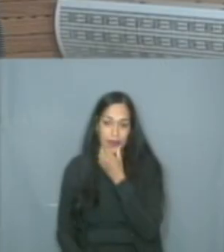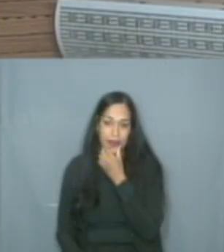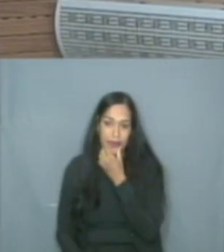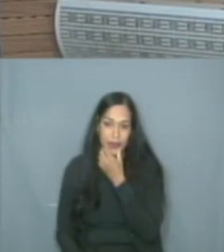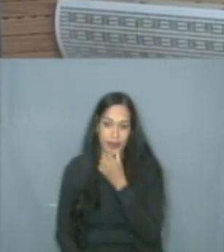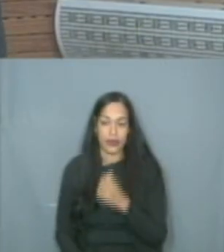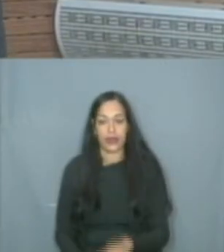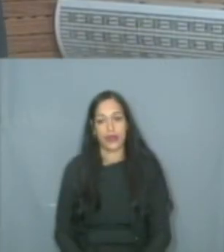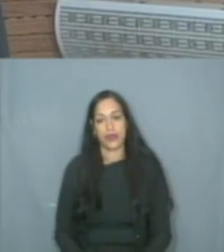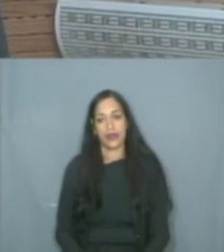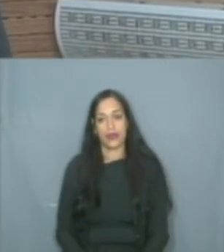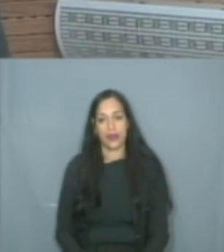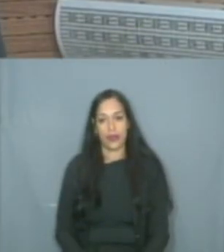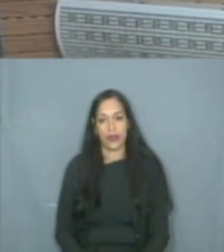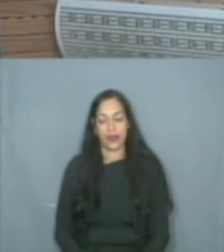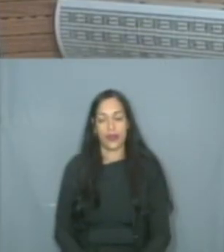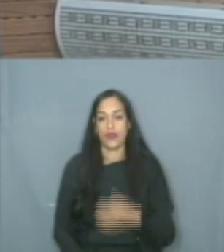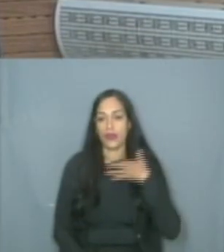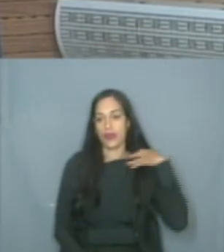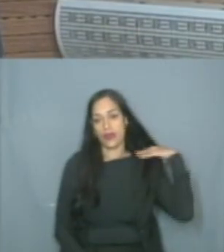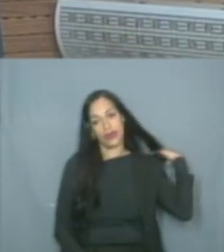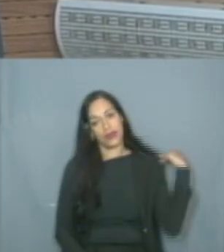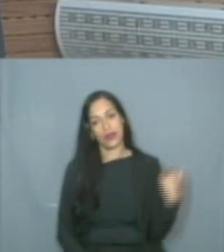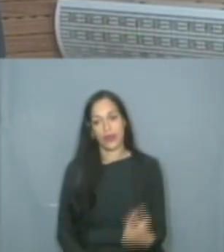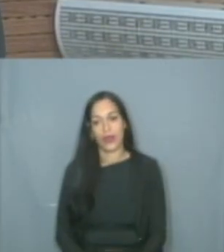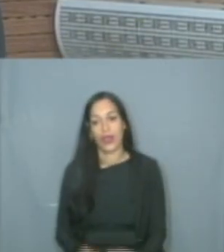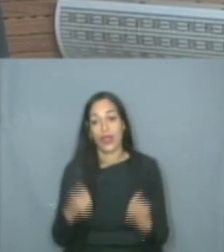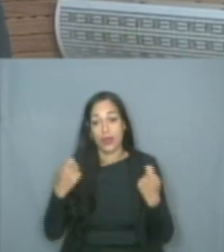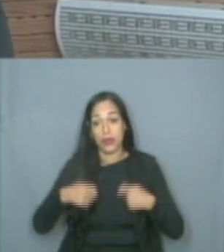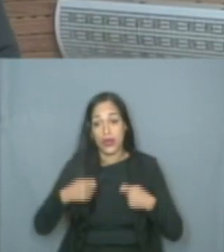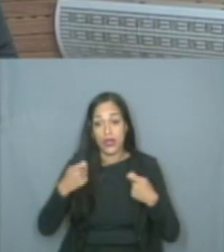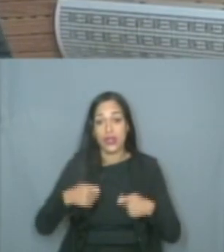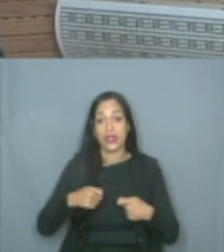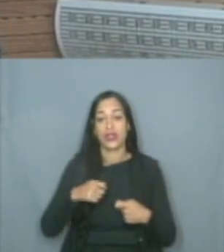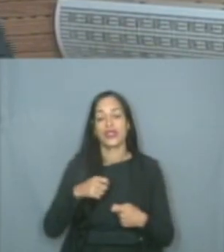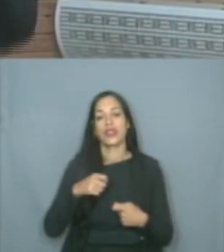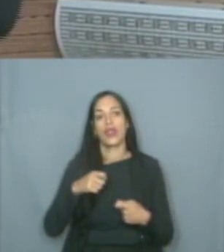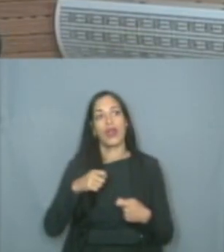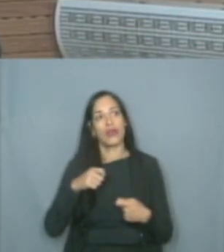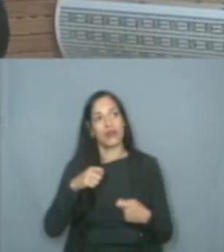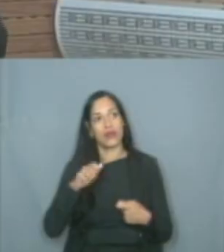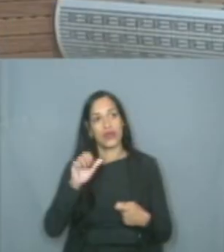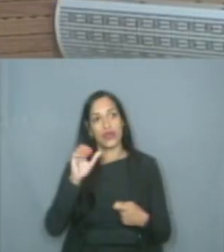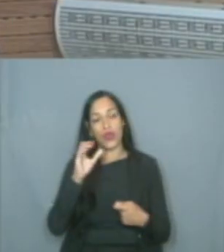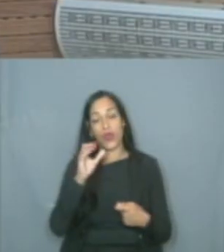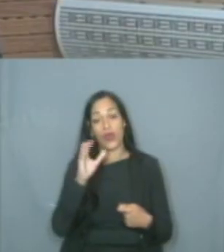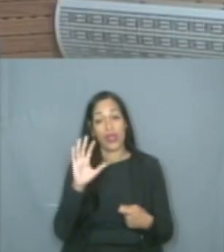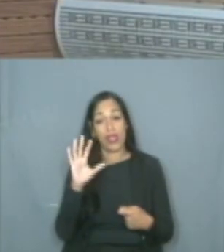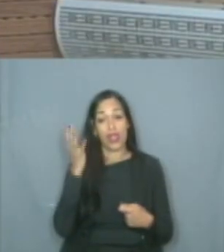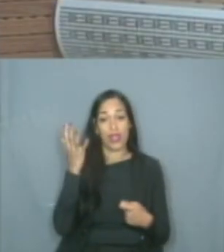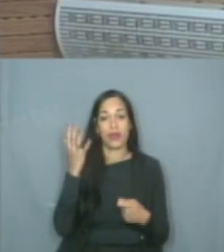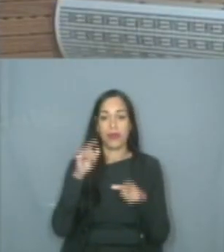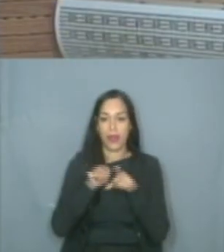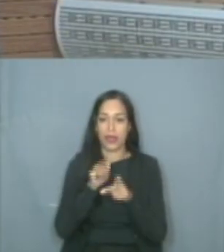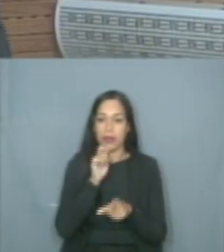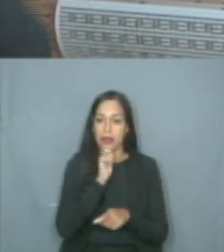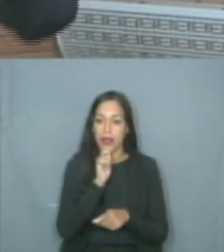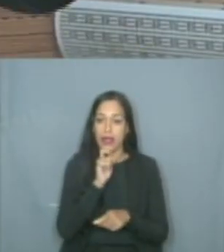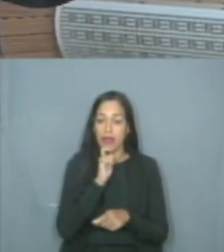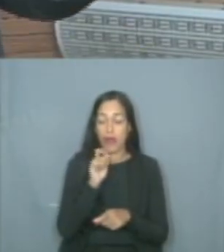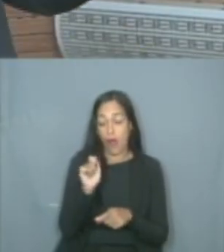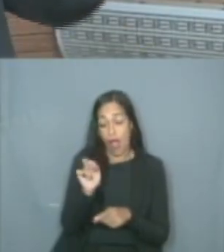numa corrida para a climatização das unidades de ensino. Chegamos a 100% da nossa rede coberta